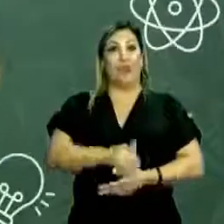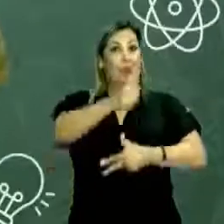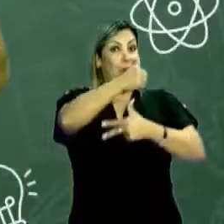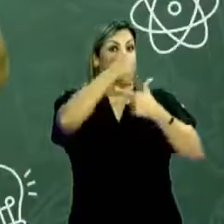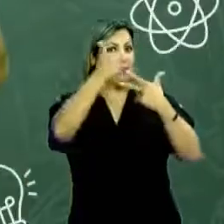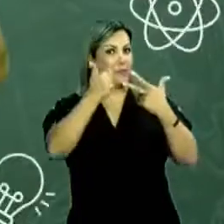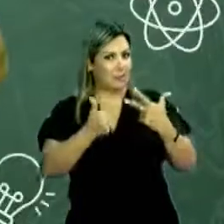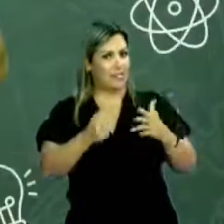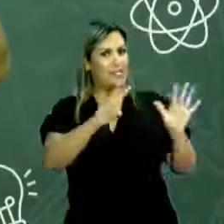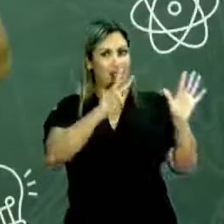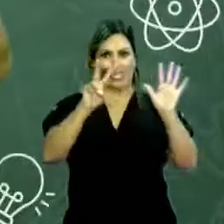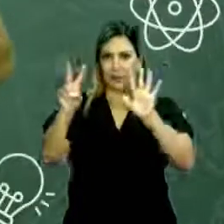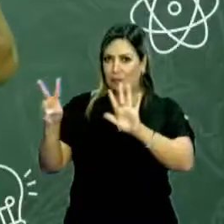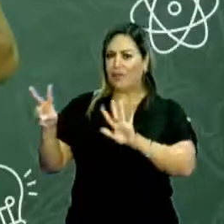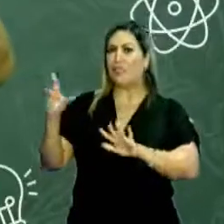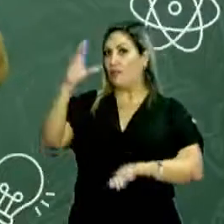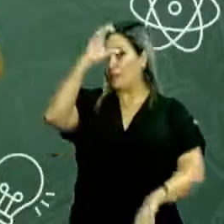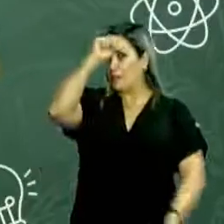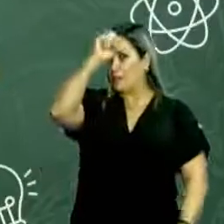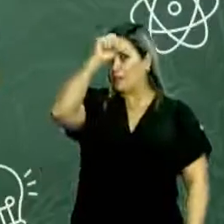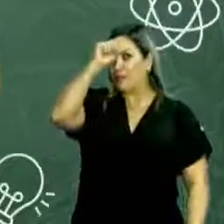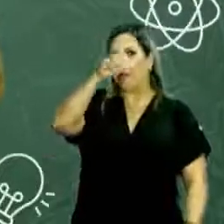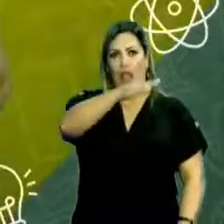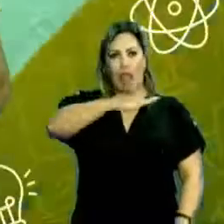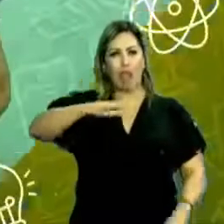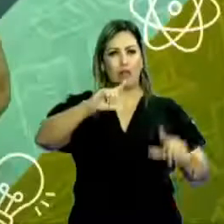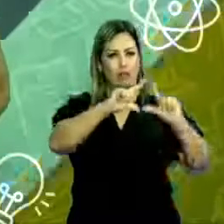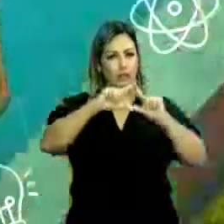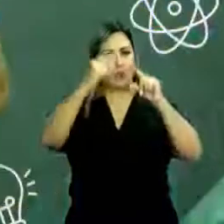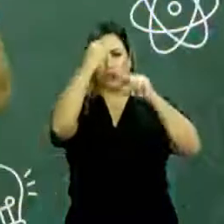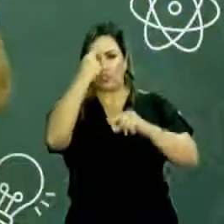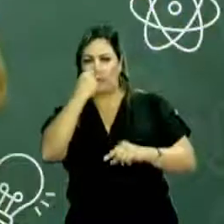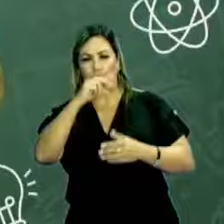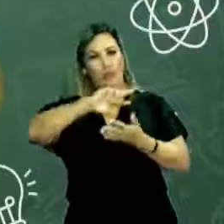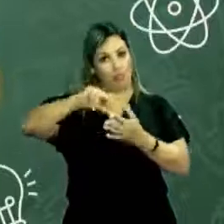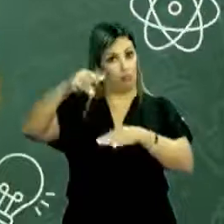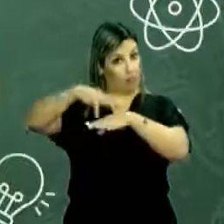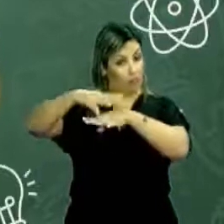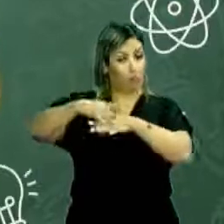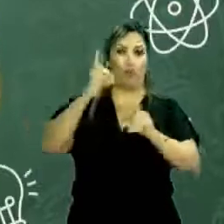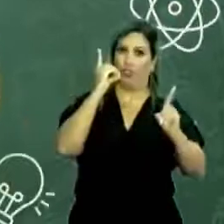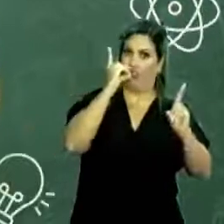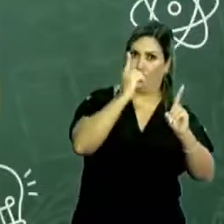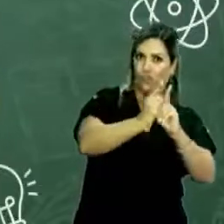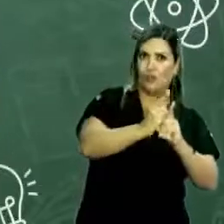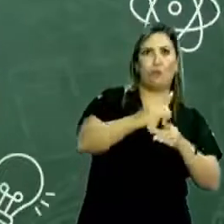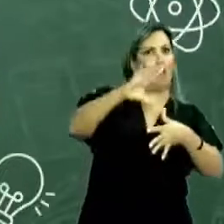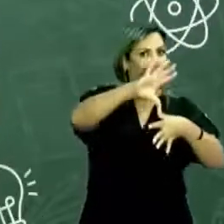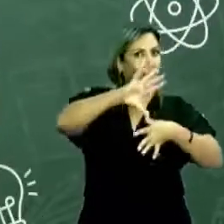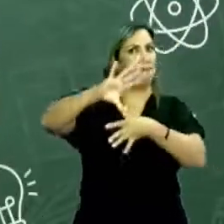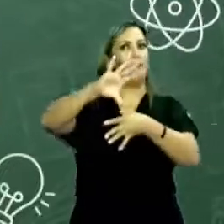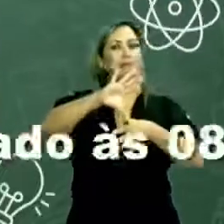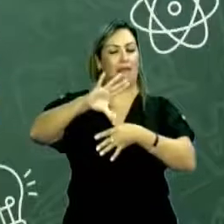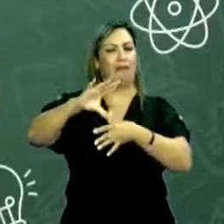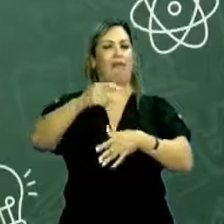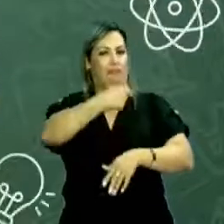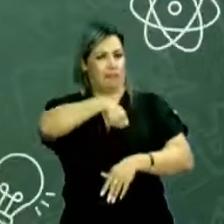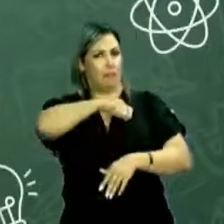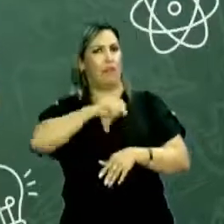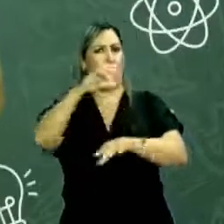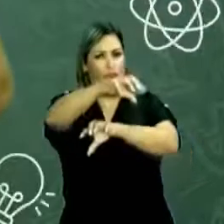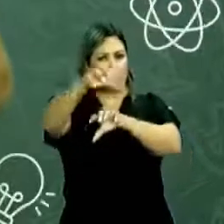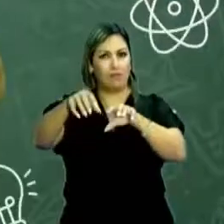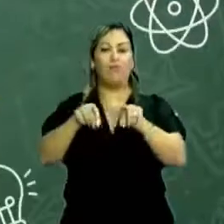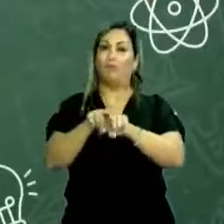Goiás Bem no Enem desta semana você vai aprender áreas de figuras planas em matemática e descobrimento da América e colonização espanhola na aula